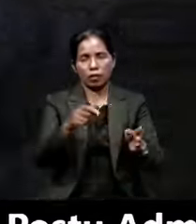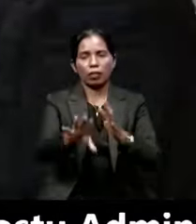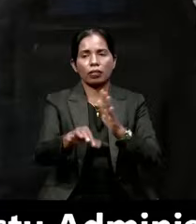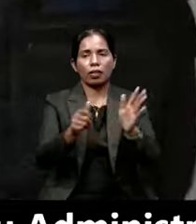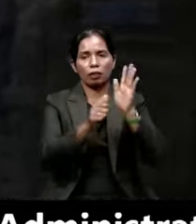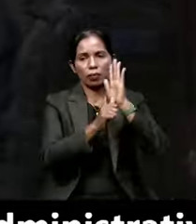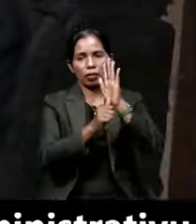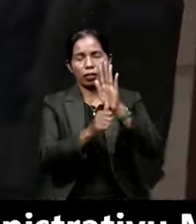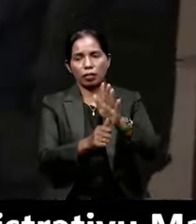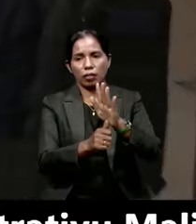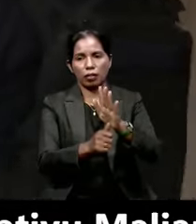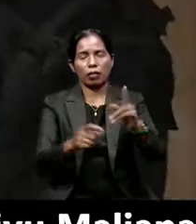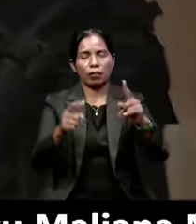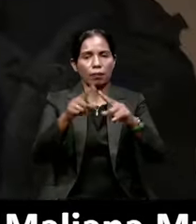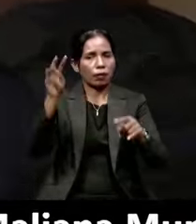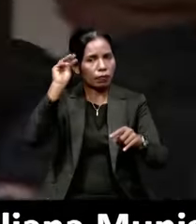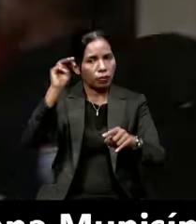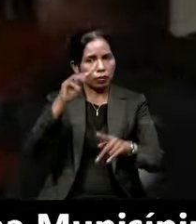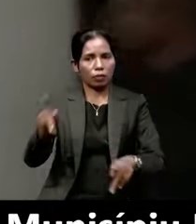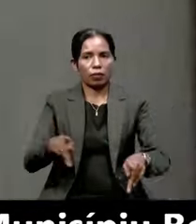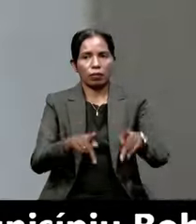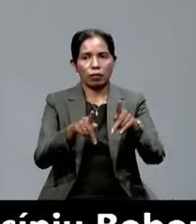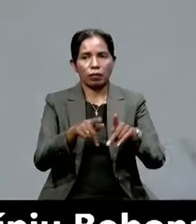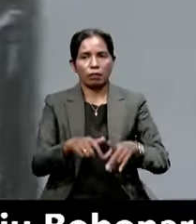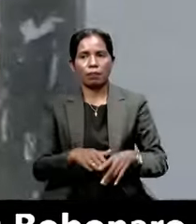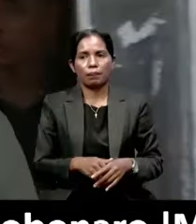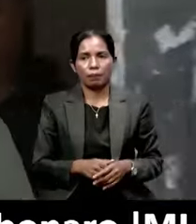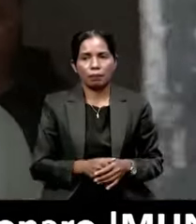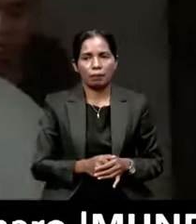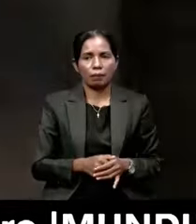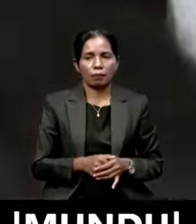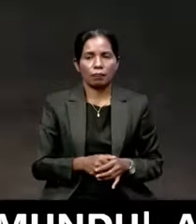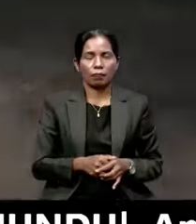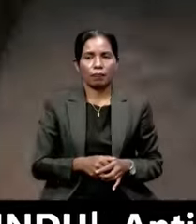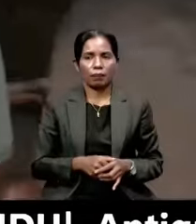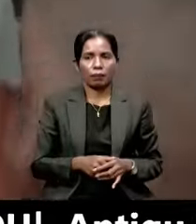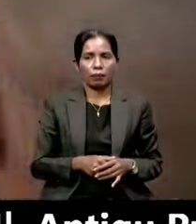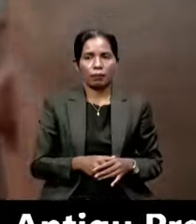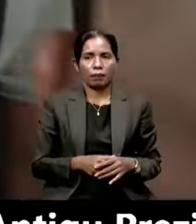apresentação periódica ba Ministério Público. Damião Gonçalves, Joel Sarmento, GMN.